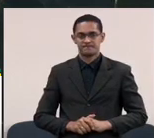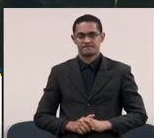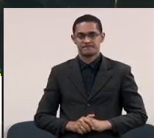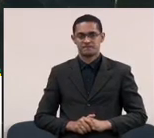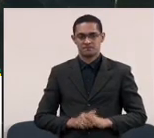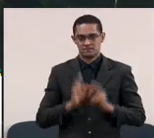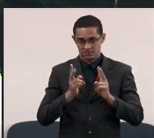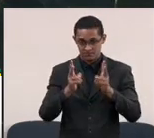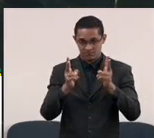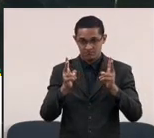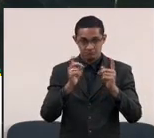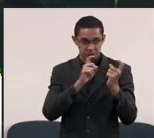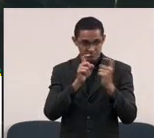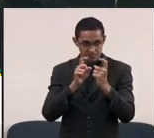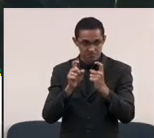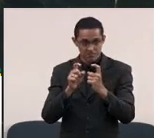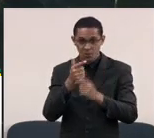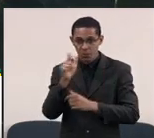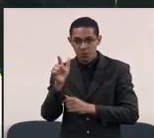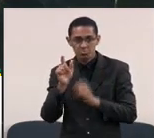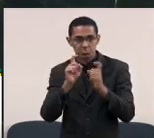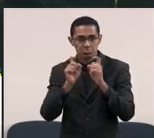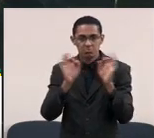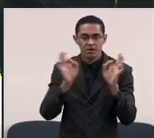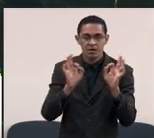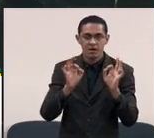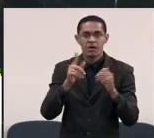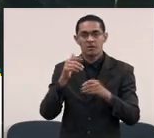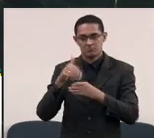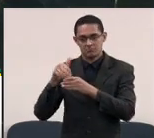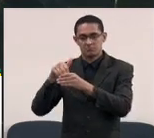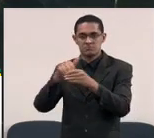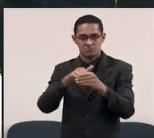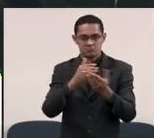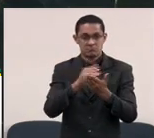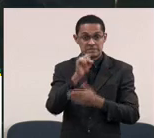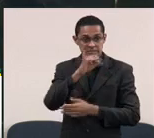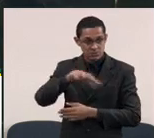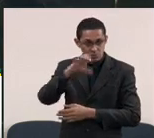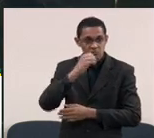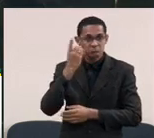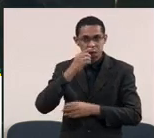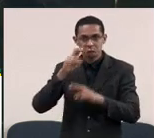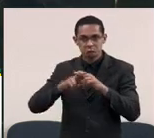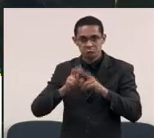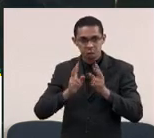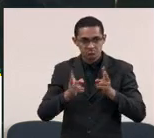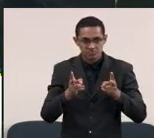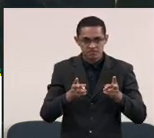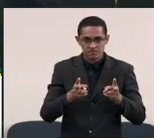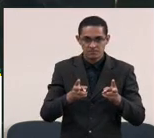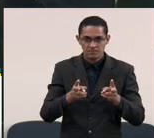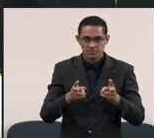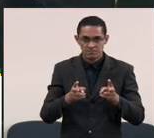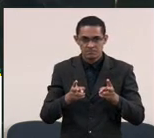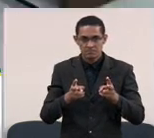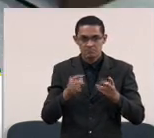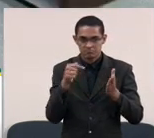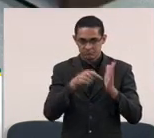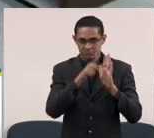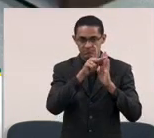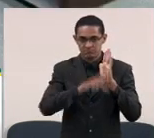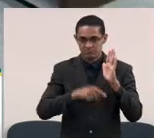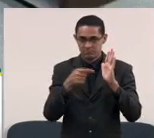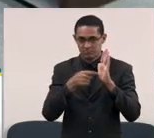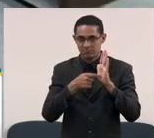Continua em discussão. Não havendo quem queira discutir, está em votação. Os deputados estiverem de acordo com o referido projeto